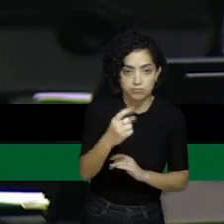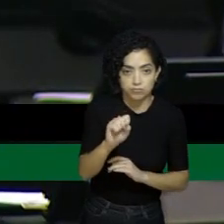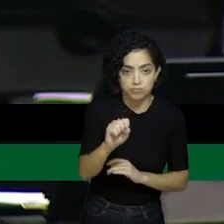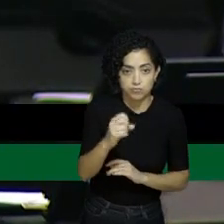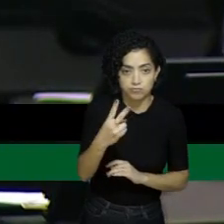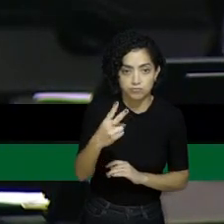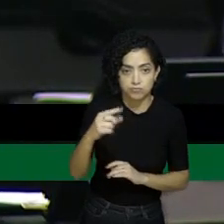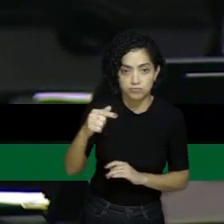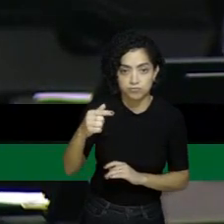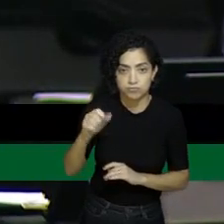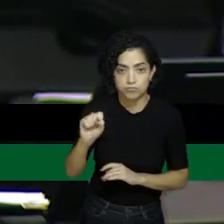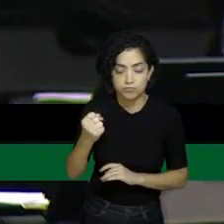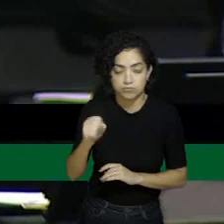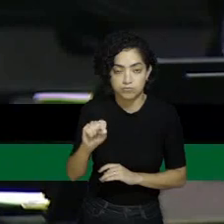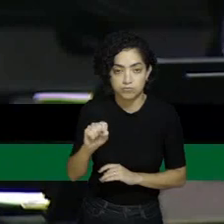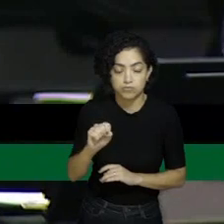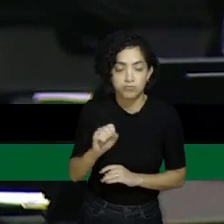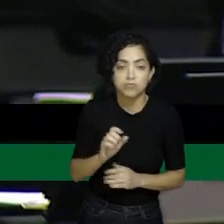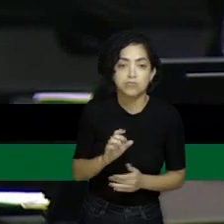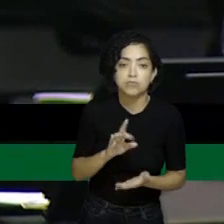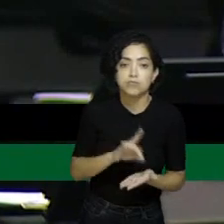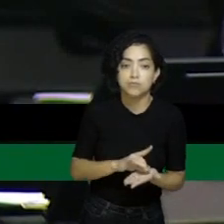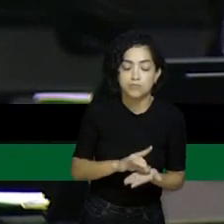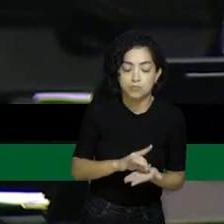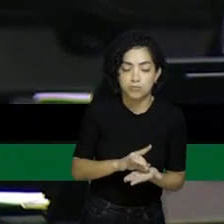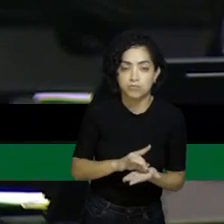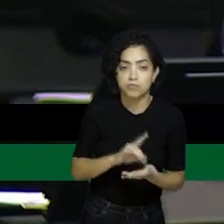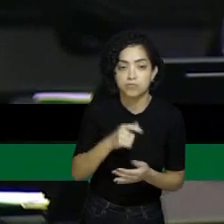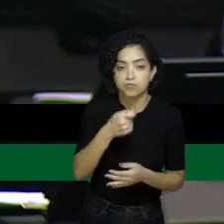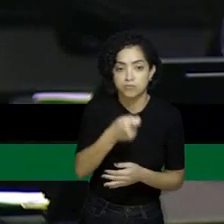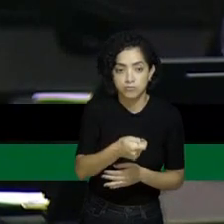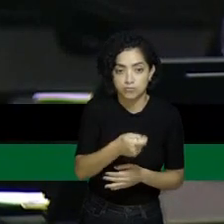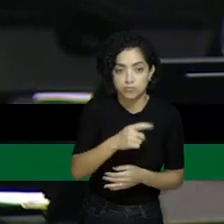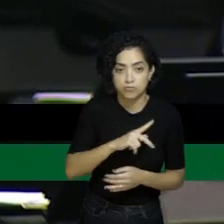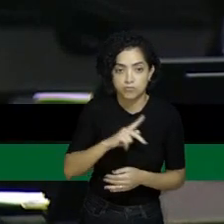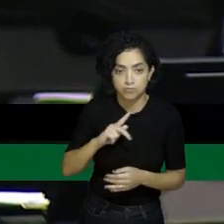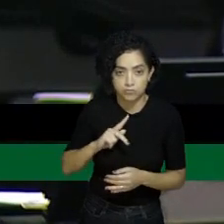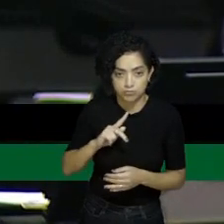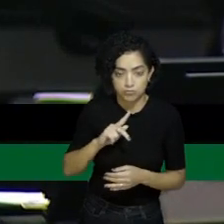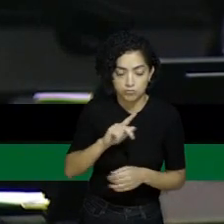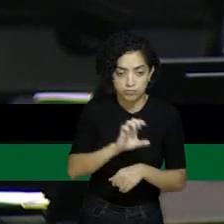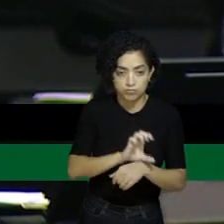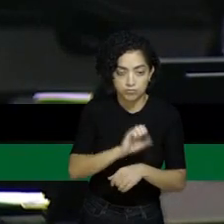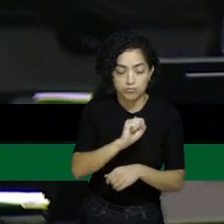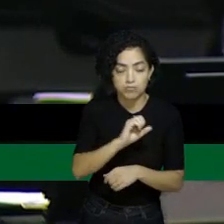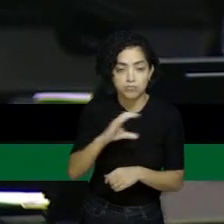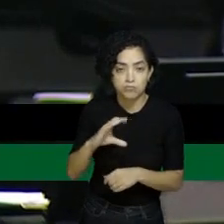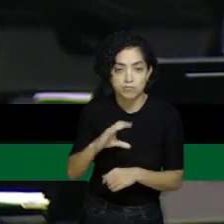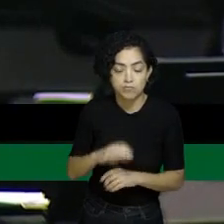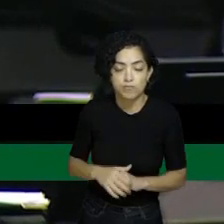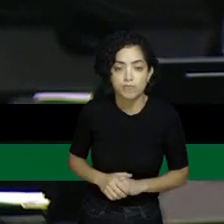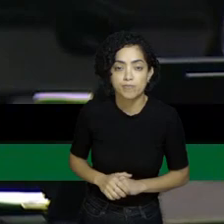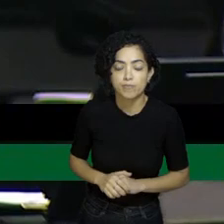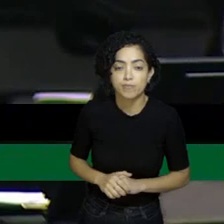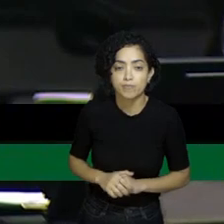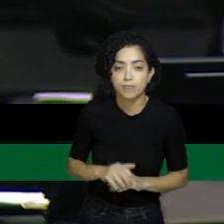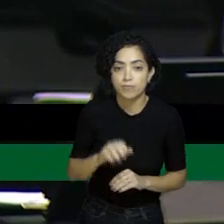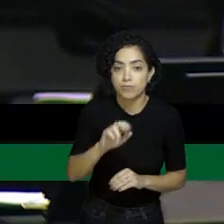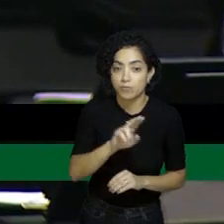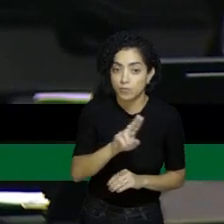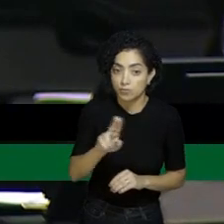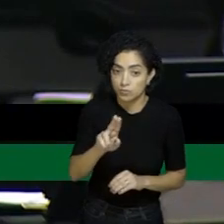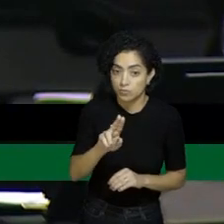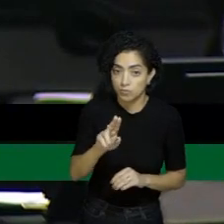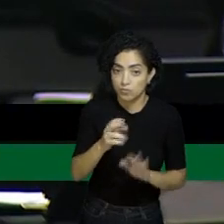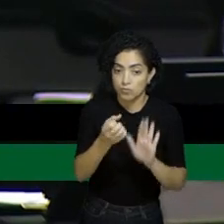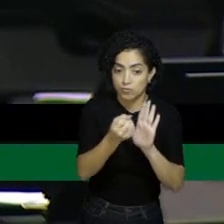18.178/2021, que consolida os atos normativos, que concede o título de utilidade pública estadual no âmbito do Estado de Santa Catarina, para fazer constar nele o nome de